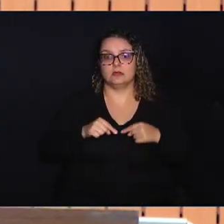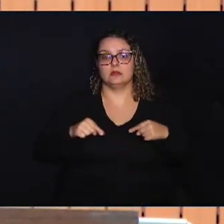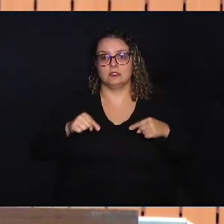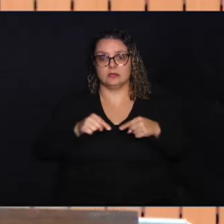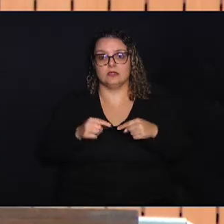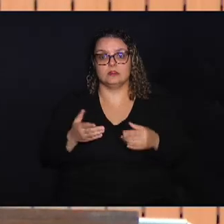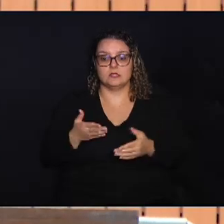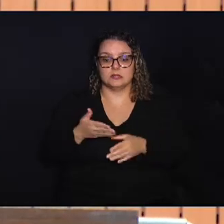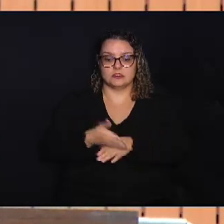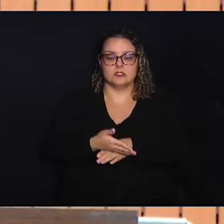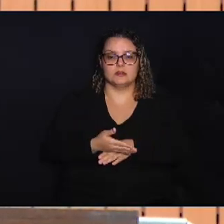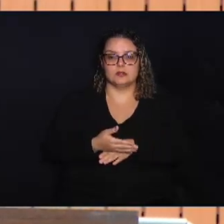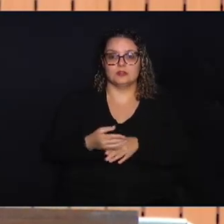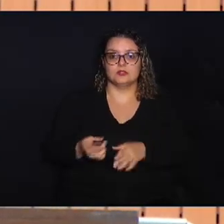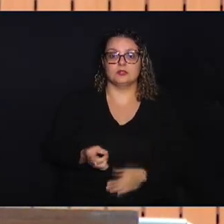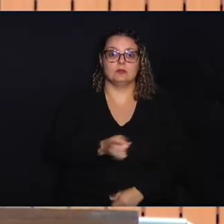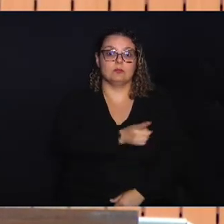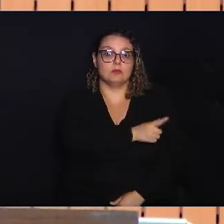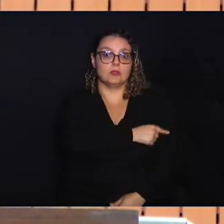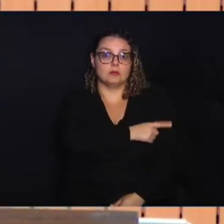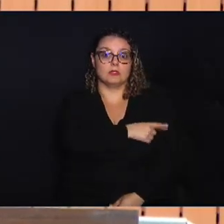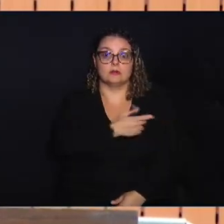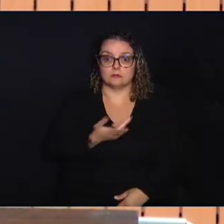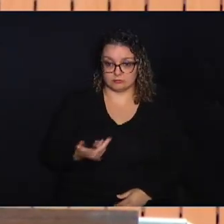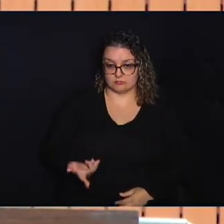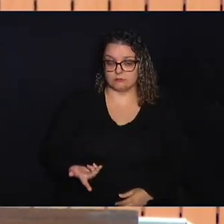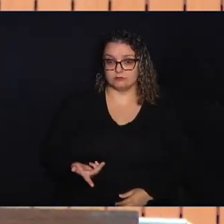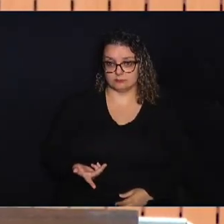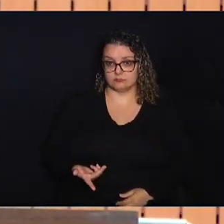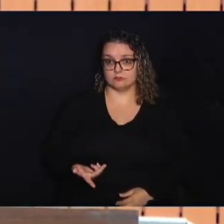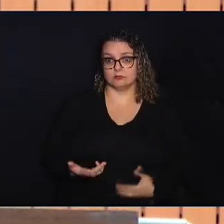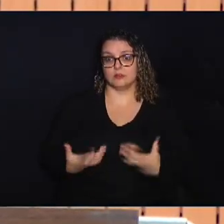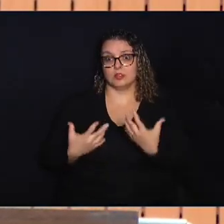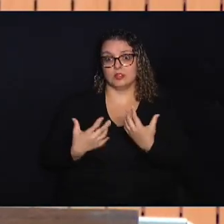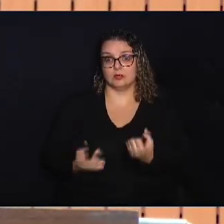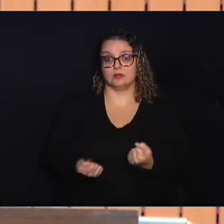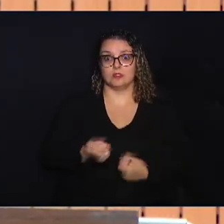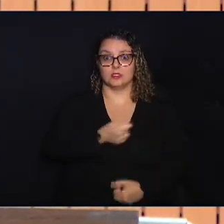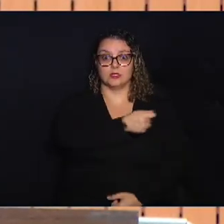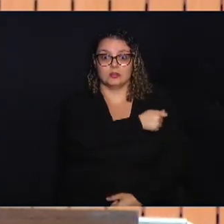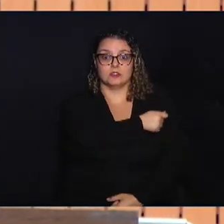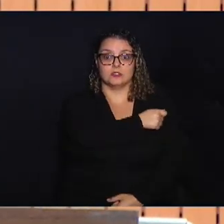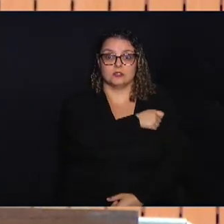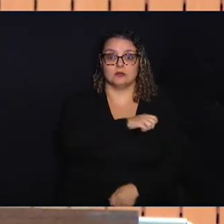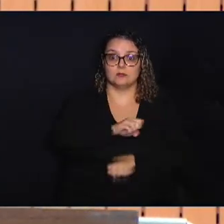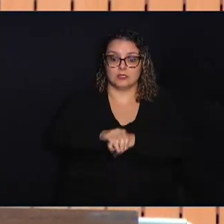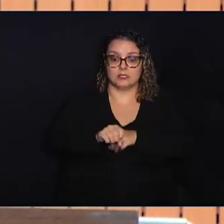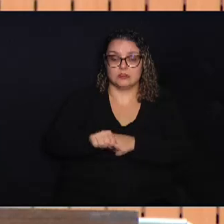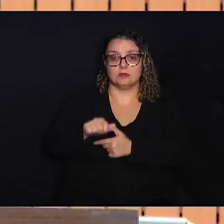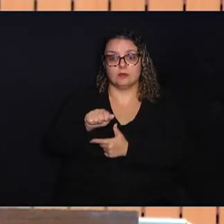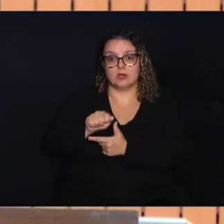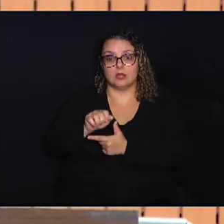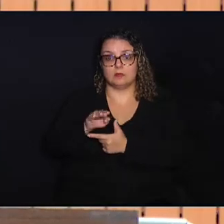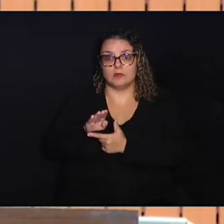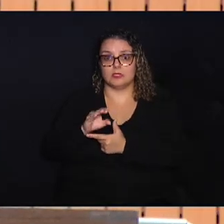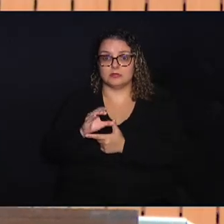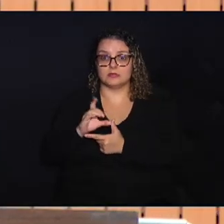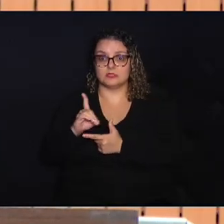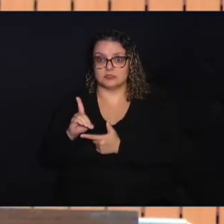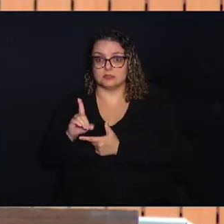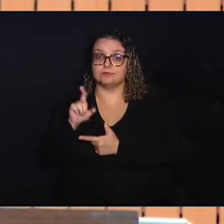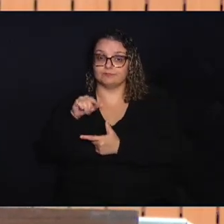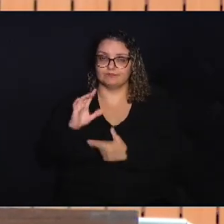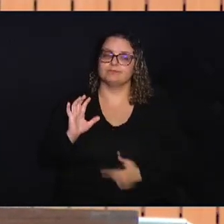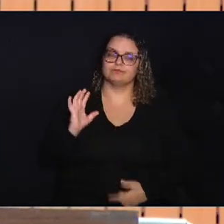ano. Sala que vai ali receber alunos para alfabetização. É isso que está acontecendo em